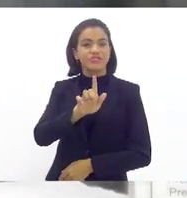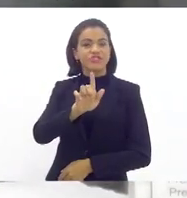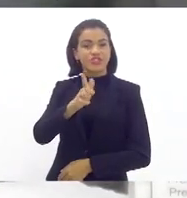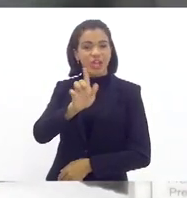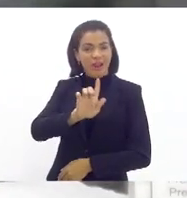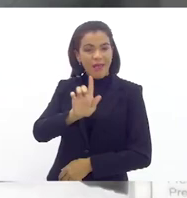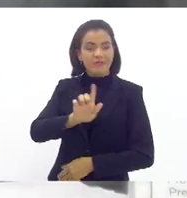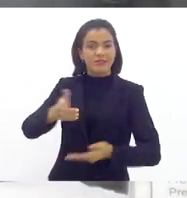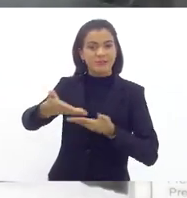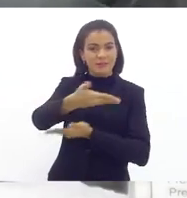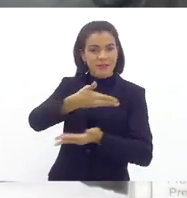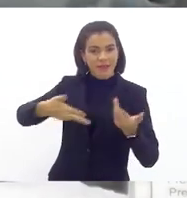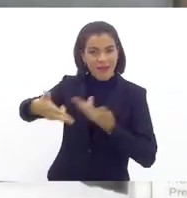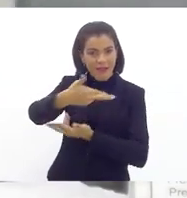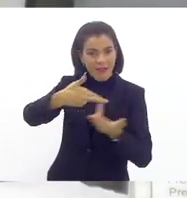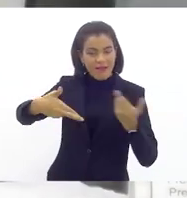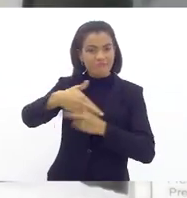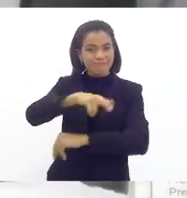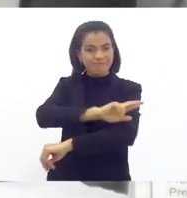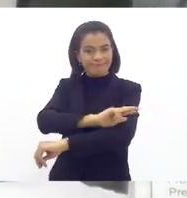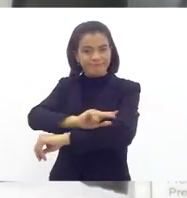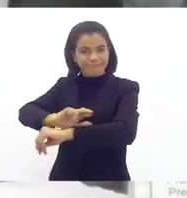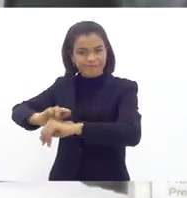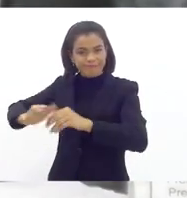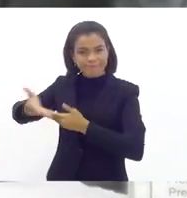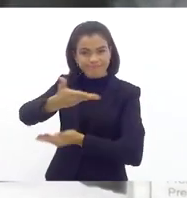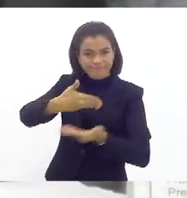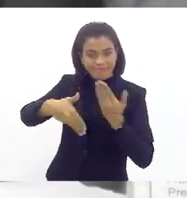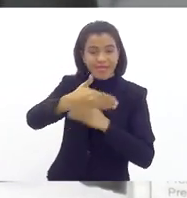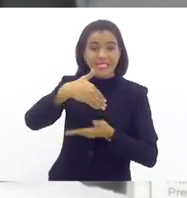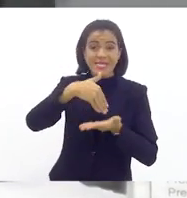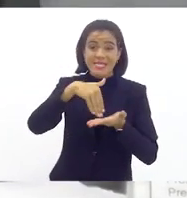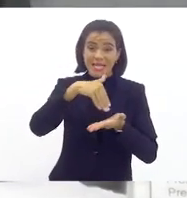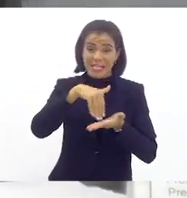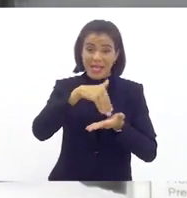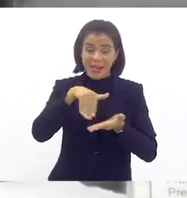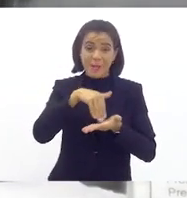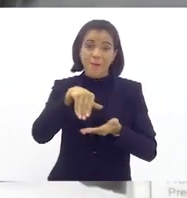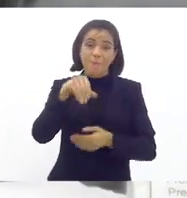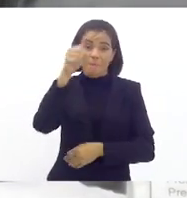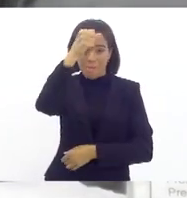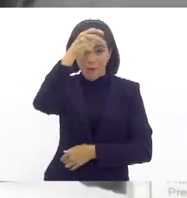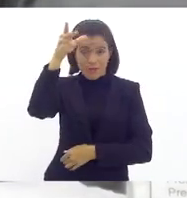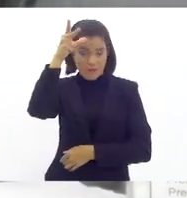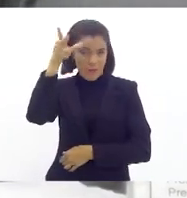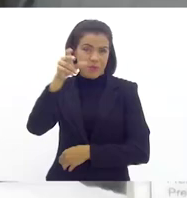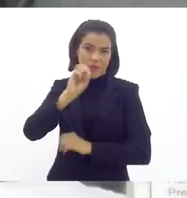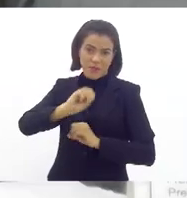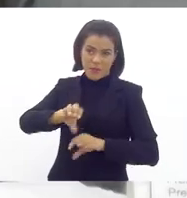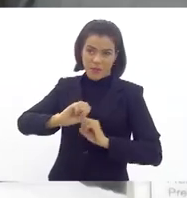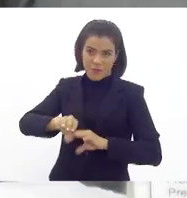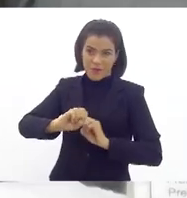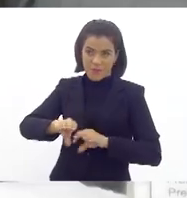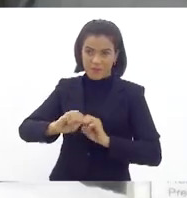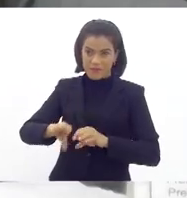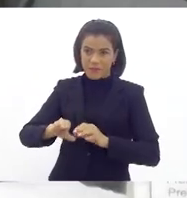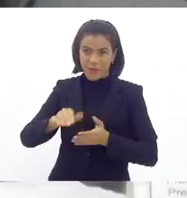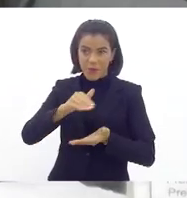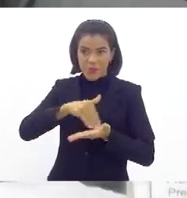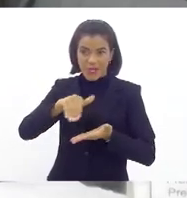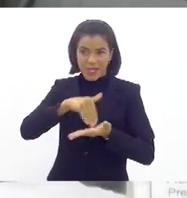Relações Étnico-Raciais da Secretaria Municipal de Educação, aqui do Rio de Janeiro. O secretário é o